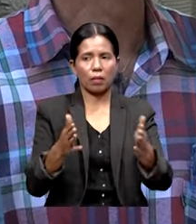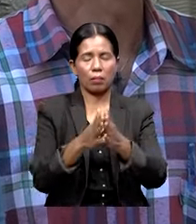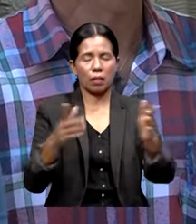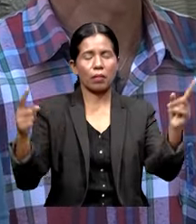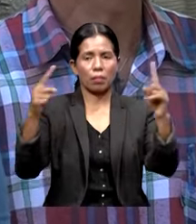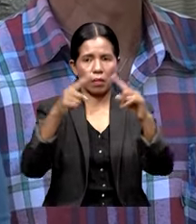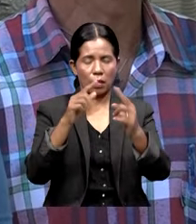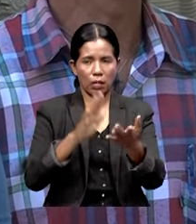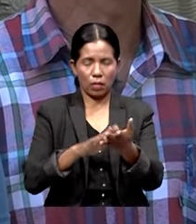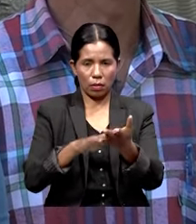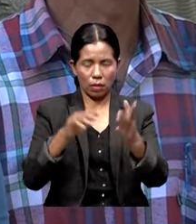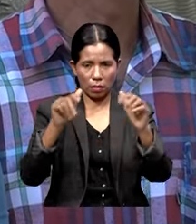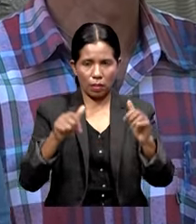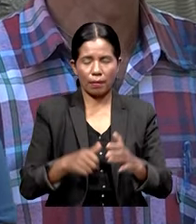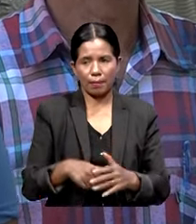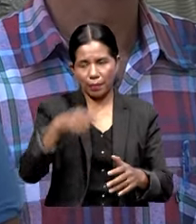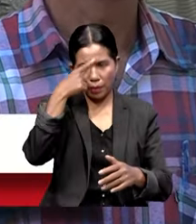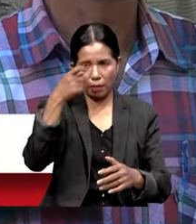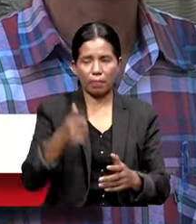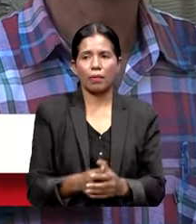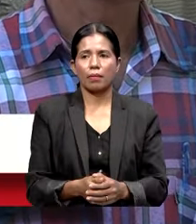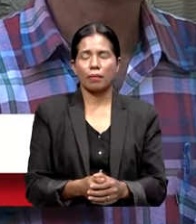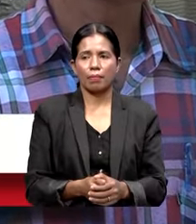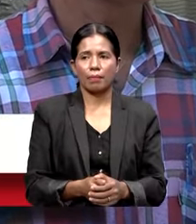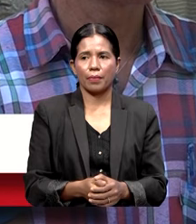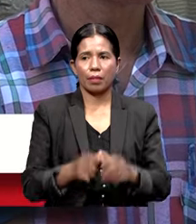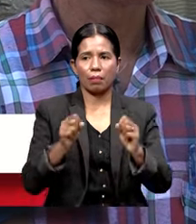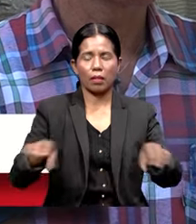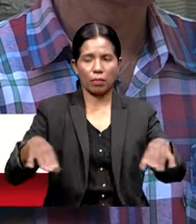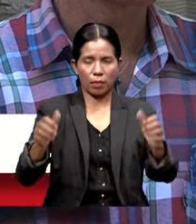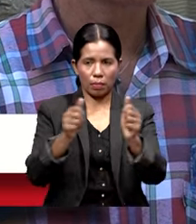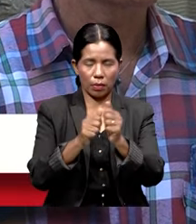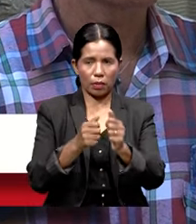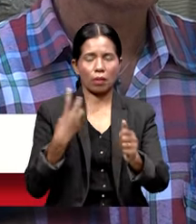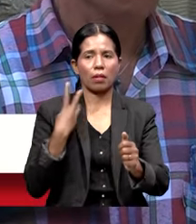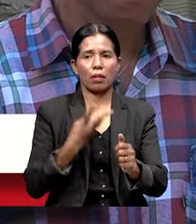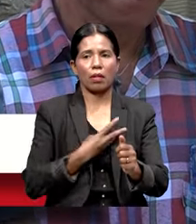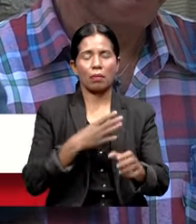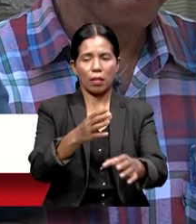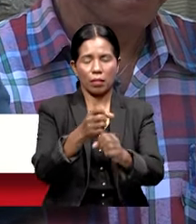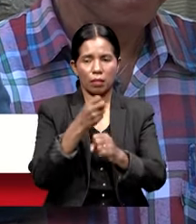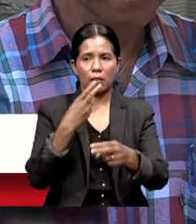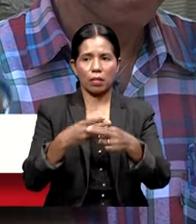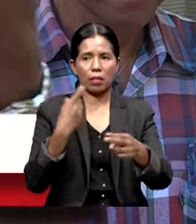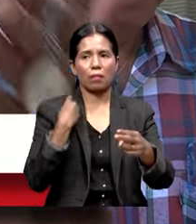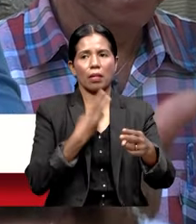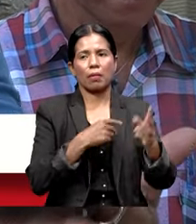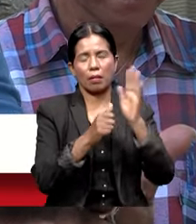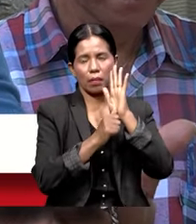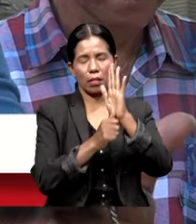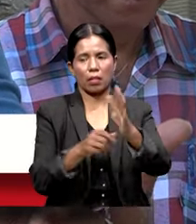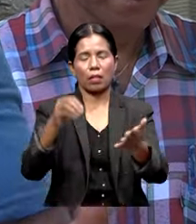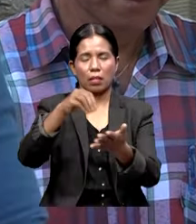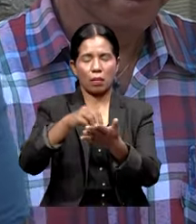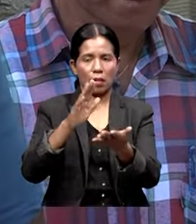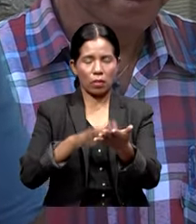escola, né? Também, bela cooperar com a minha para depois, bela simu nara, né? Vem cá, apresenta para depois a tal vai a escola,